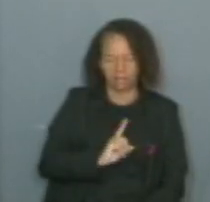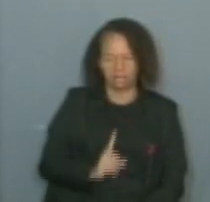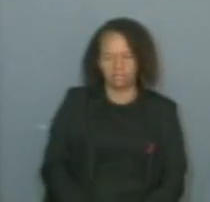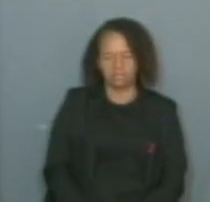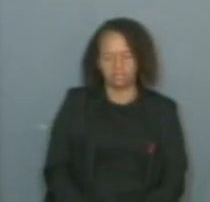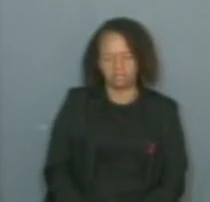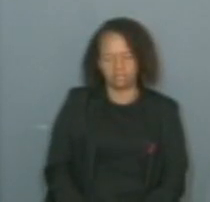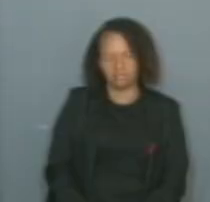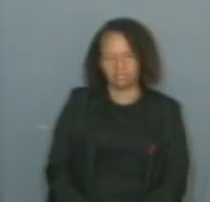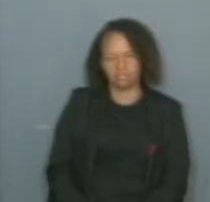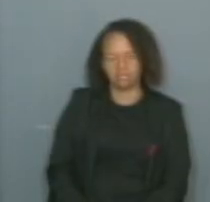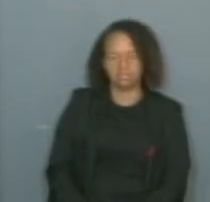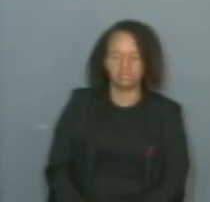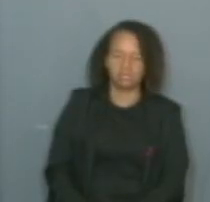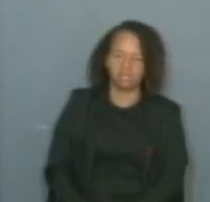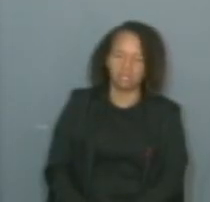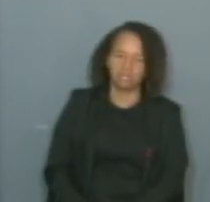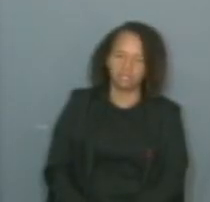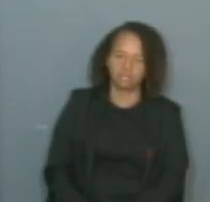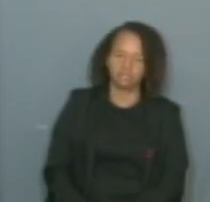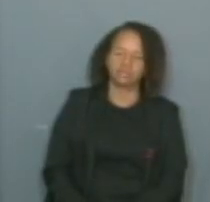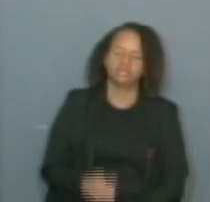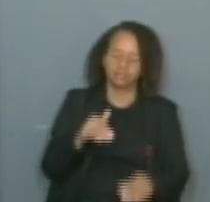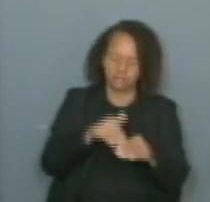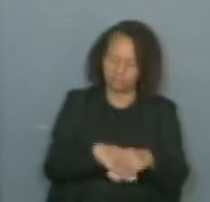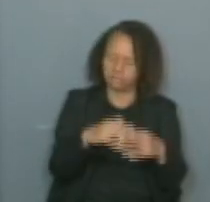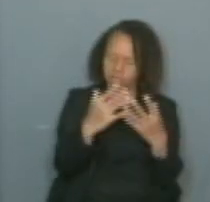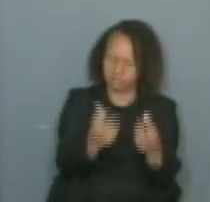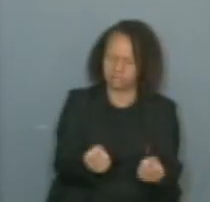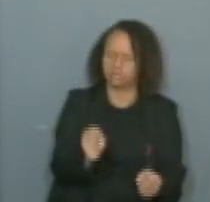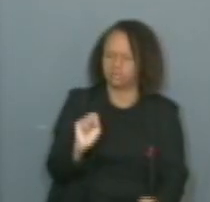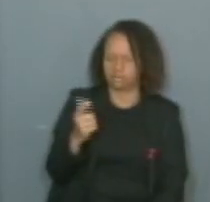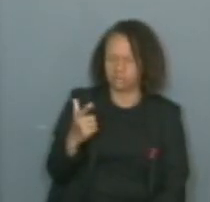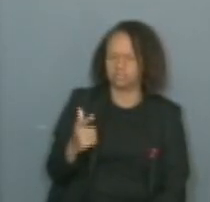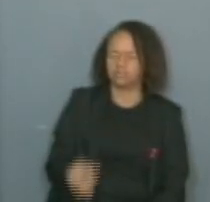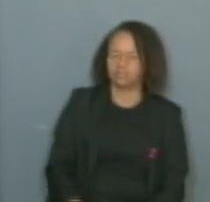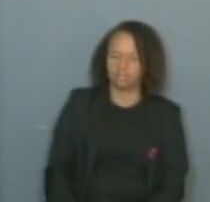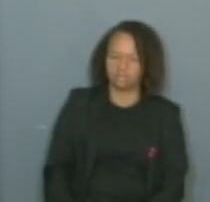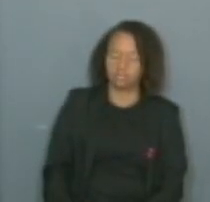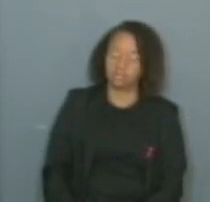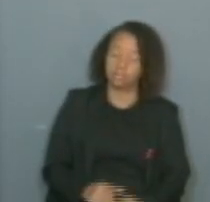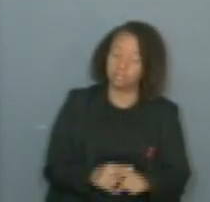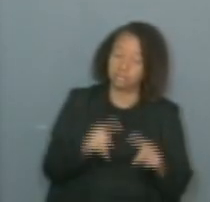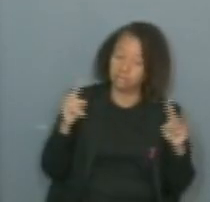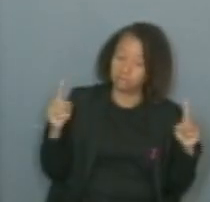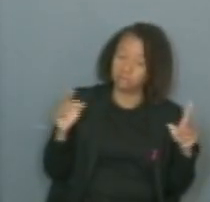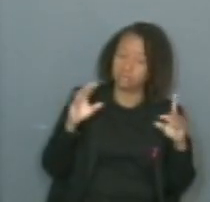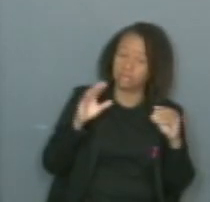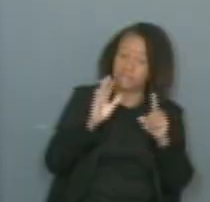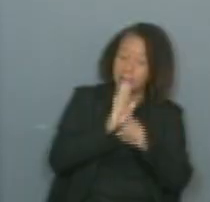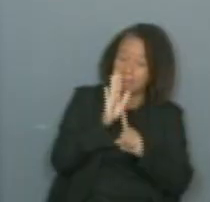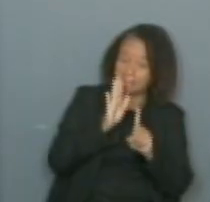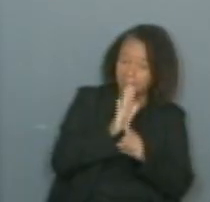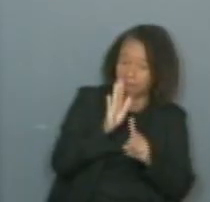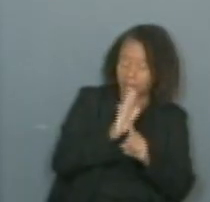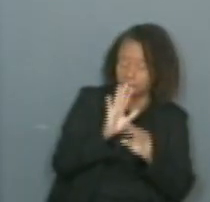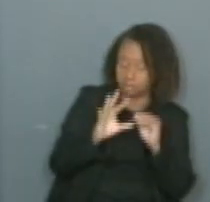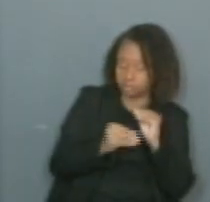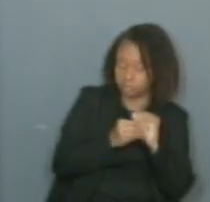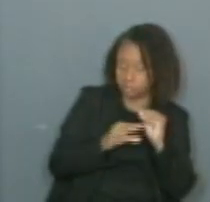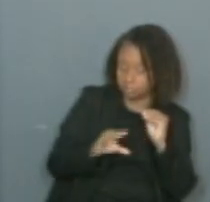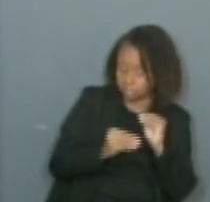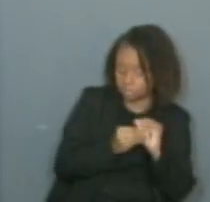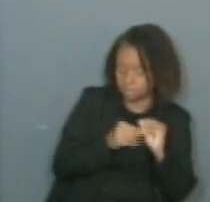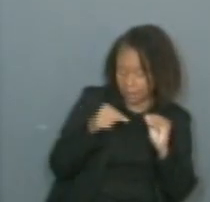Essa é a verdade. Eu vou votar, claro, favorável, mas essas emendas precisam